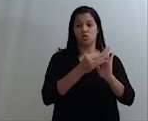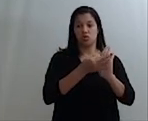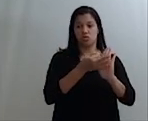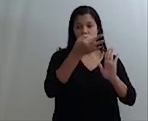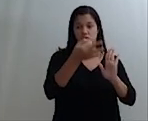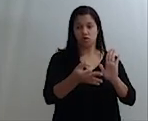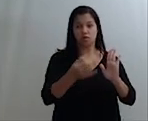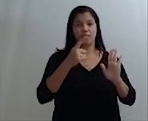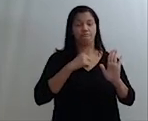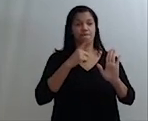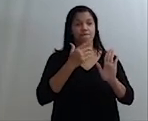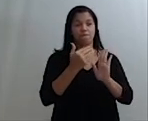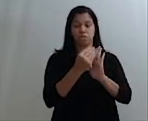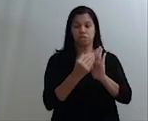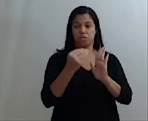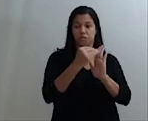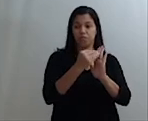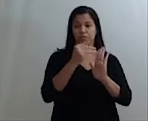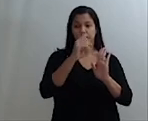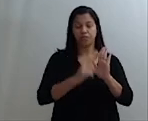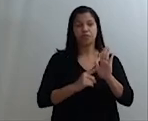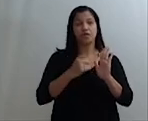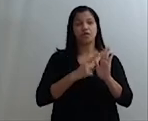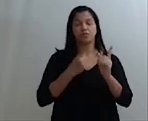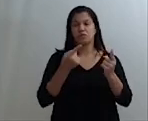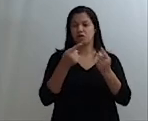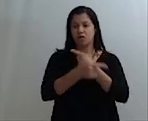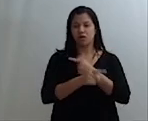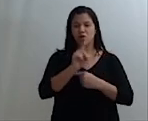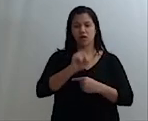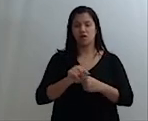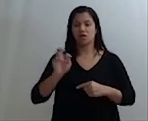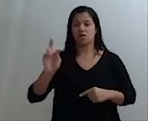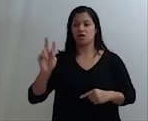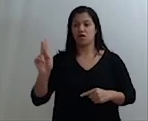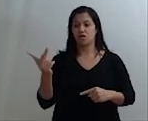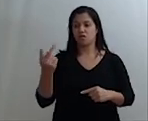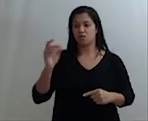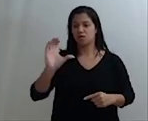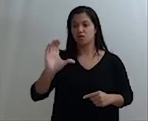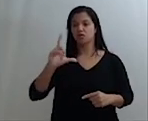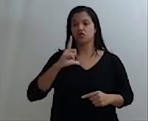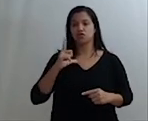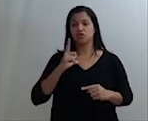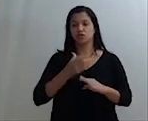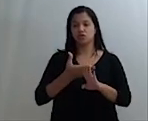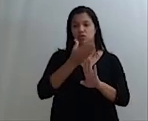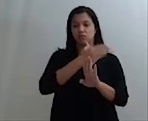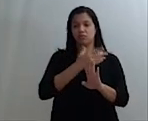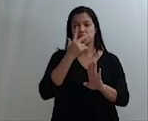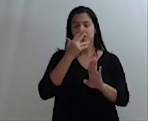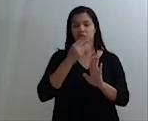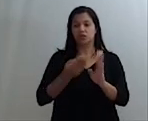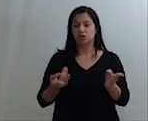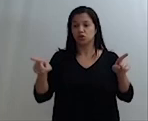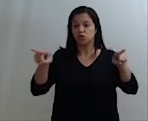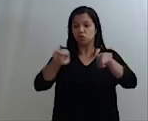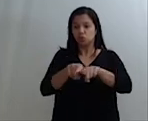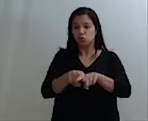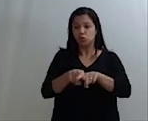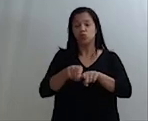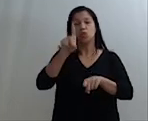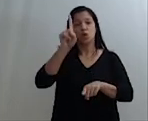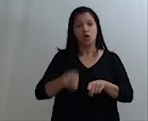data máxima vênia equivocadas de que esse Habeas Corps seria teria sido interposto de forma concomitante e seria